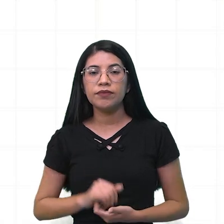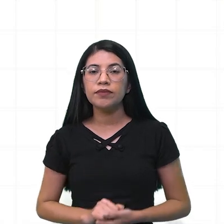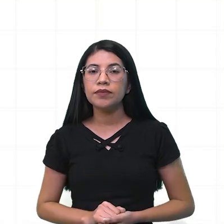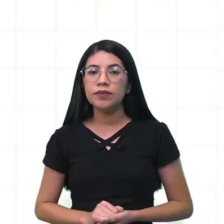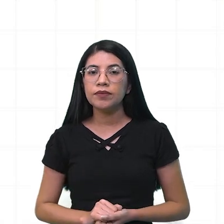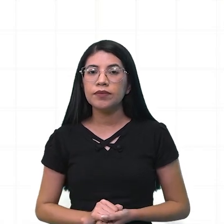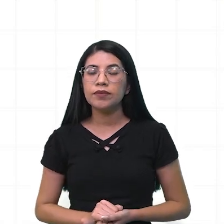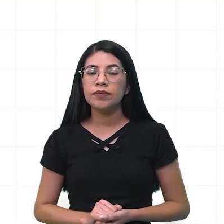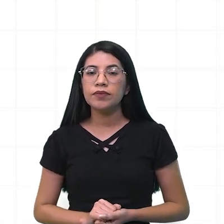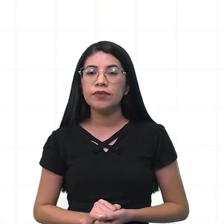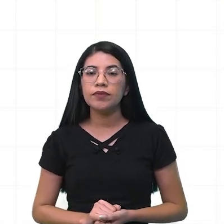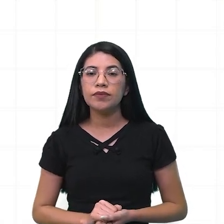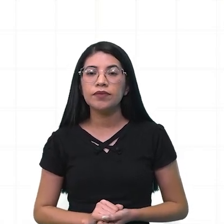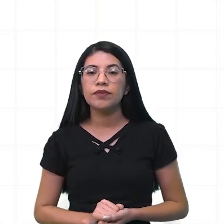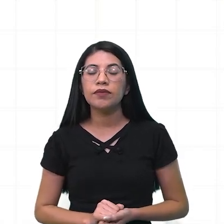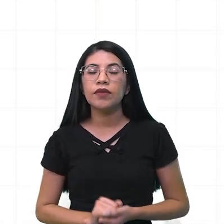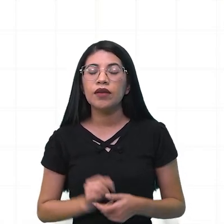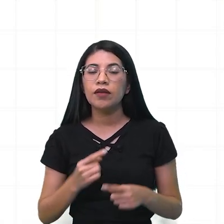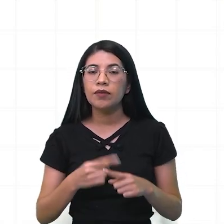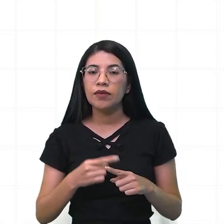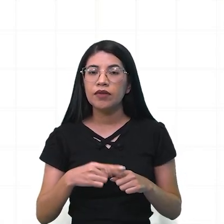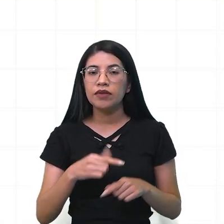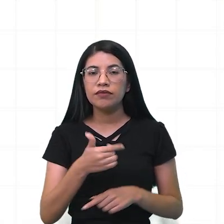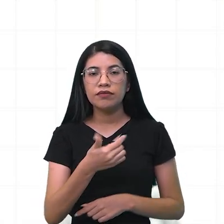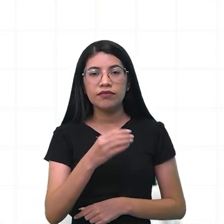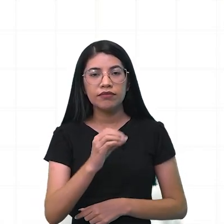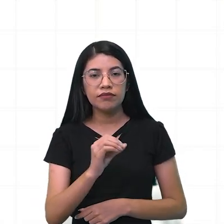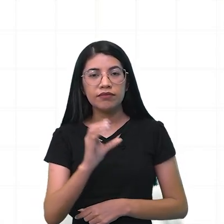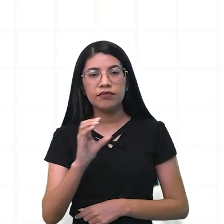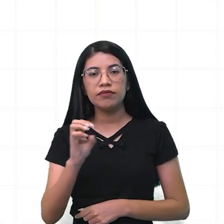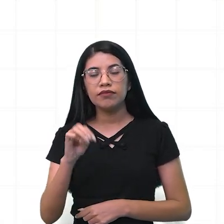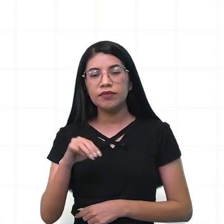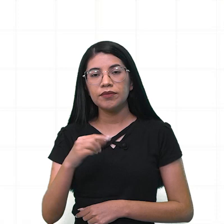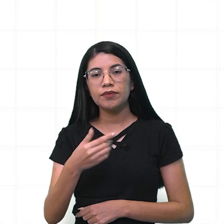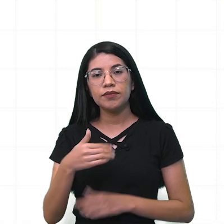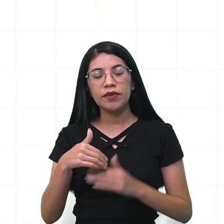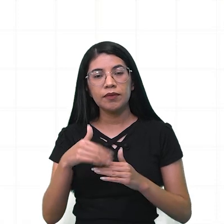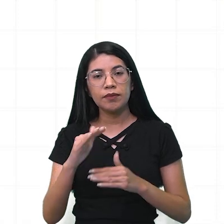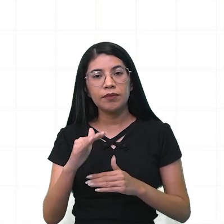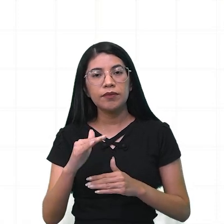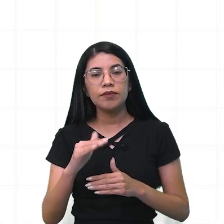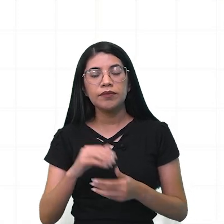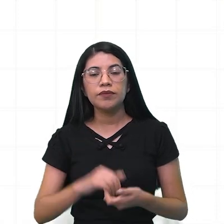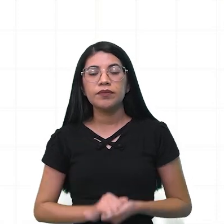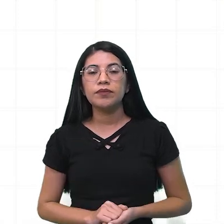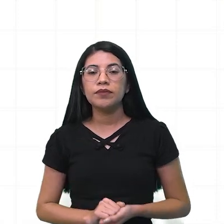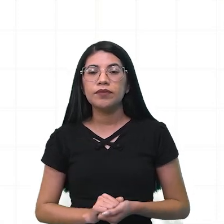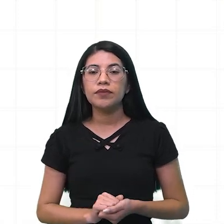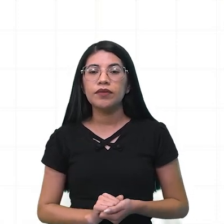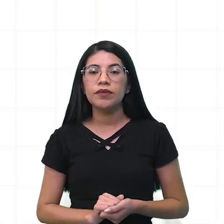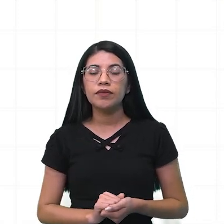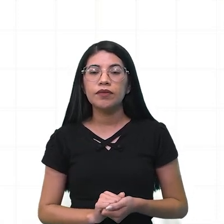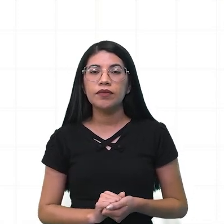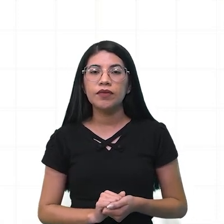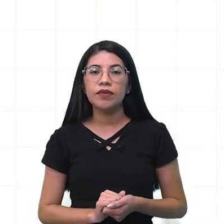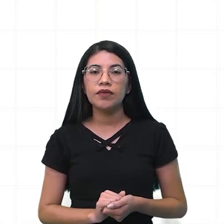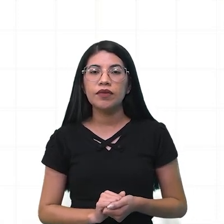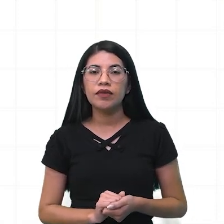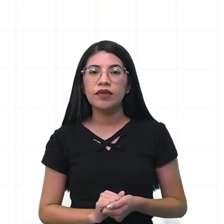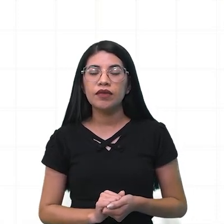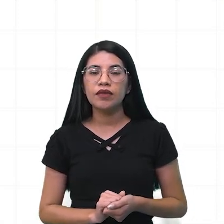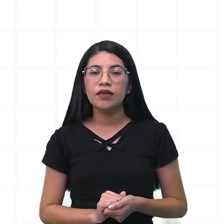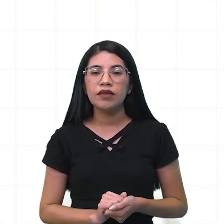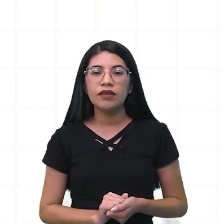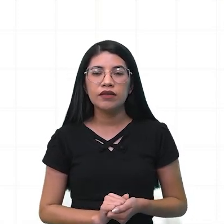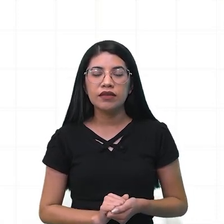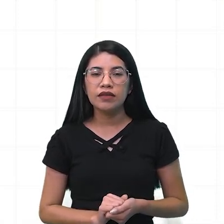Já que o lado maior tem 10 centímetros a mais. Vamos ver o perímetro agora. O perímetro do